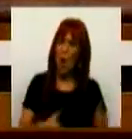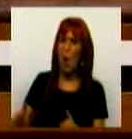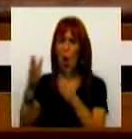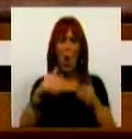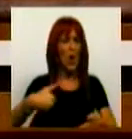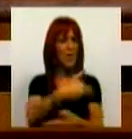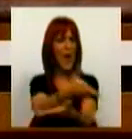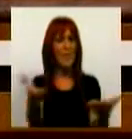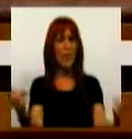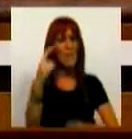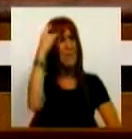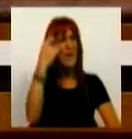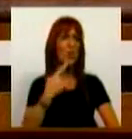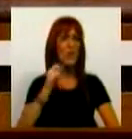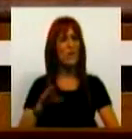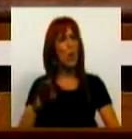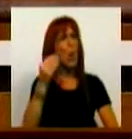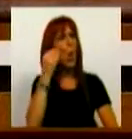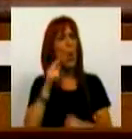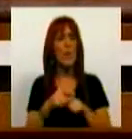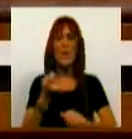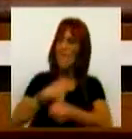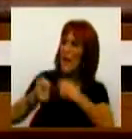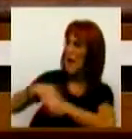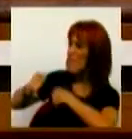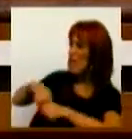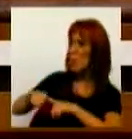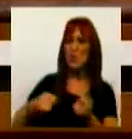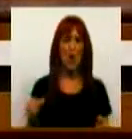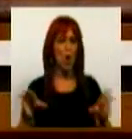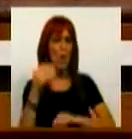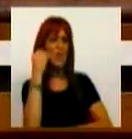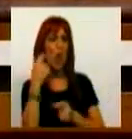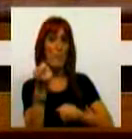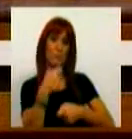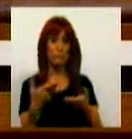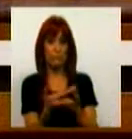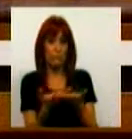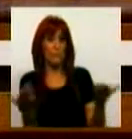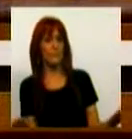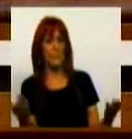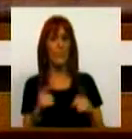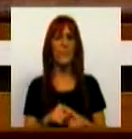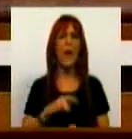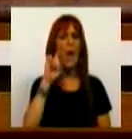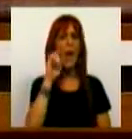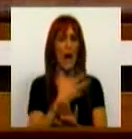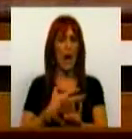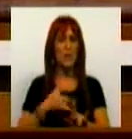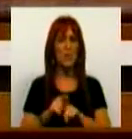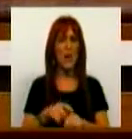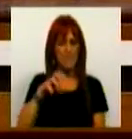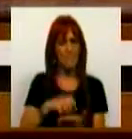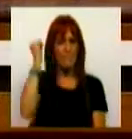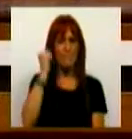oferta, repensar novas formas de escoamento, novas formas de comercialização, preservar a